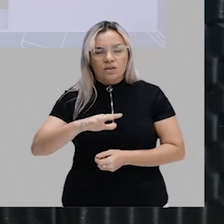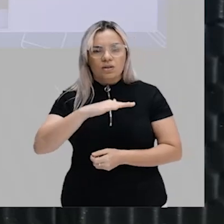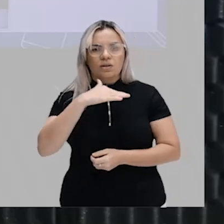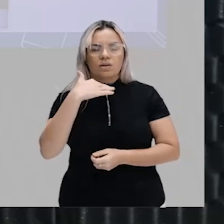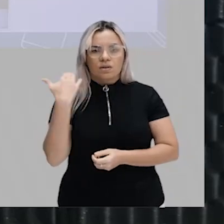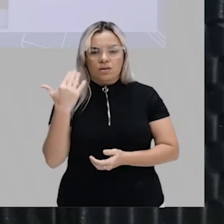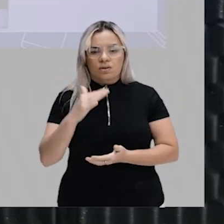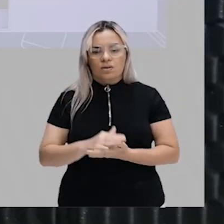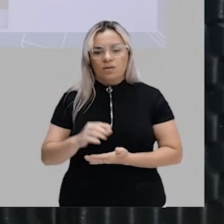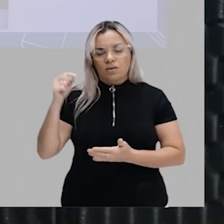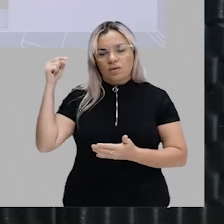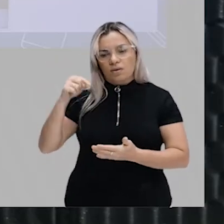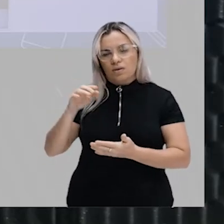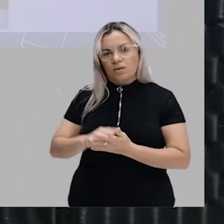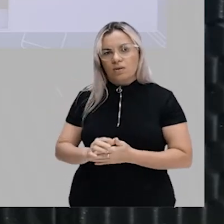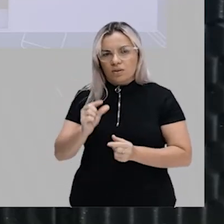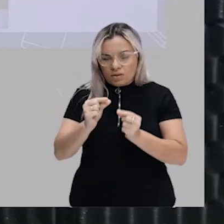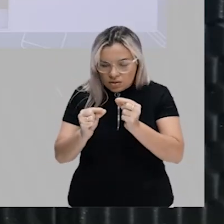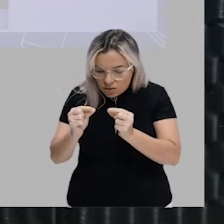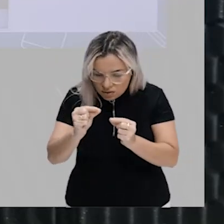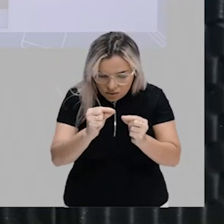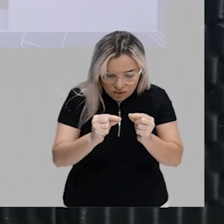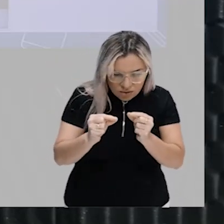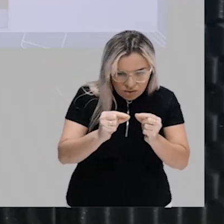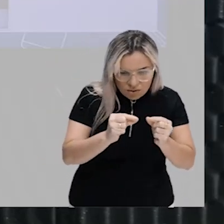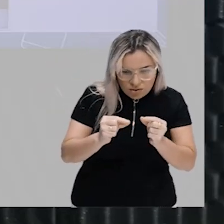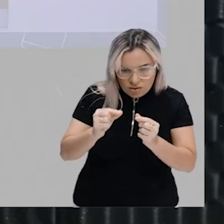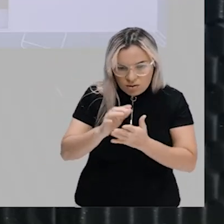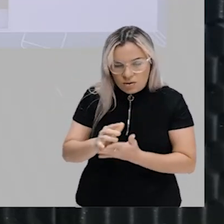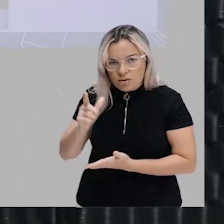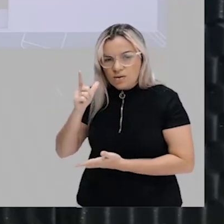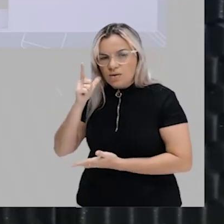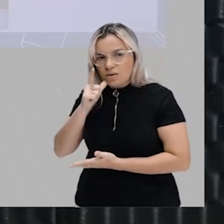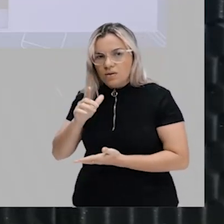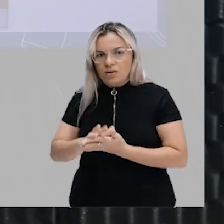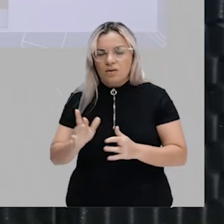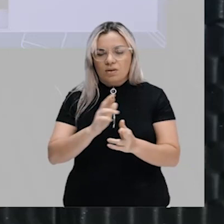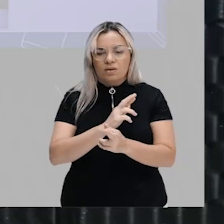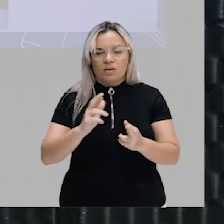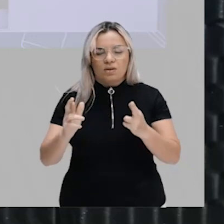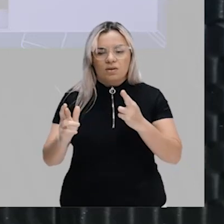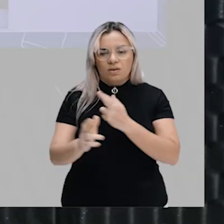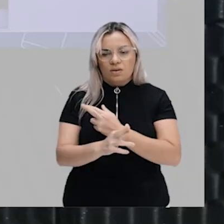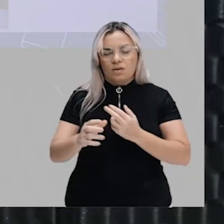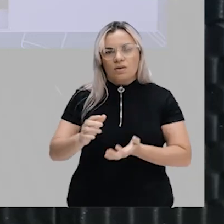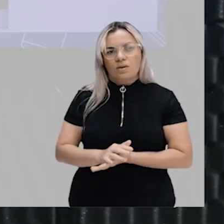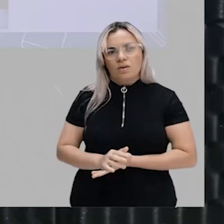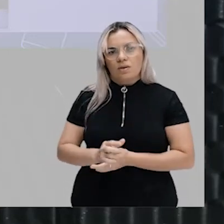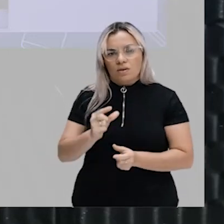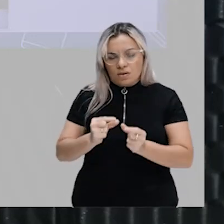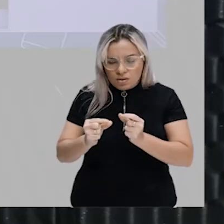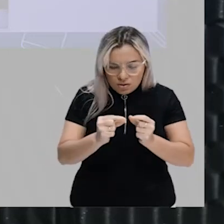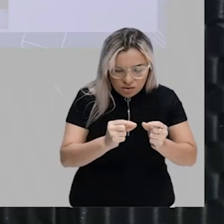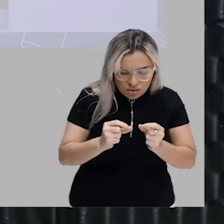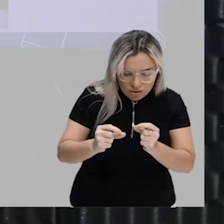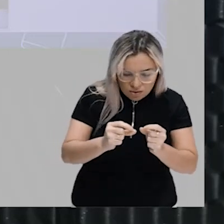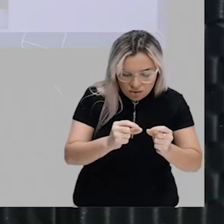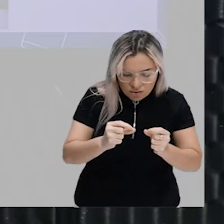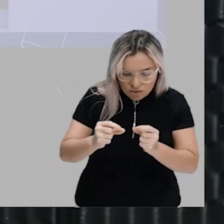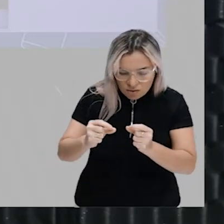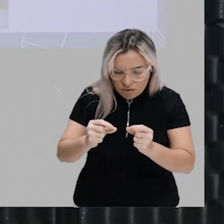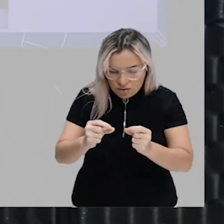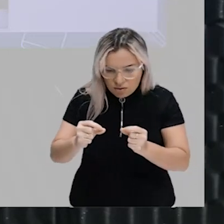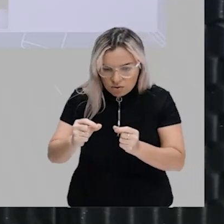da presença desses micro-organismos. Assim, ele consegue associar a presença de micro-organismos com